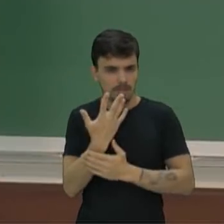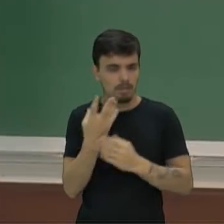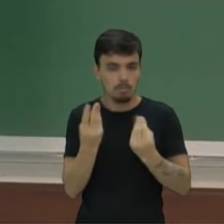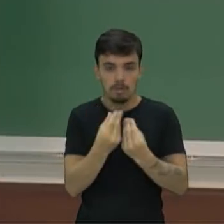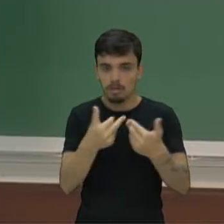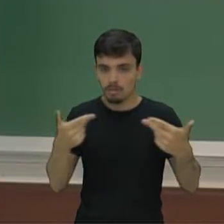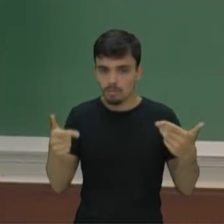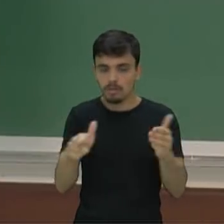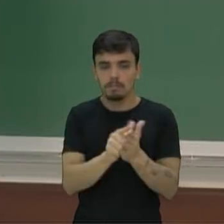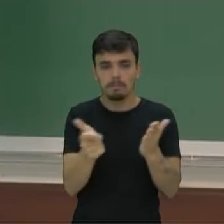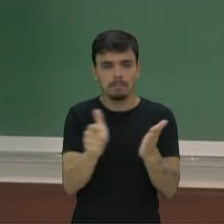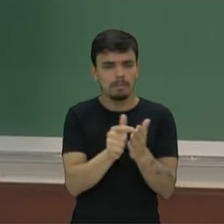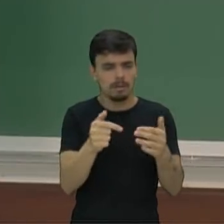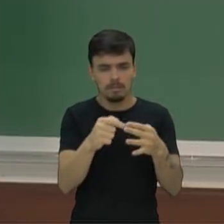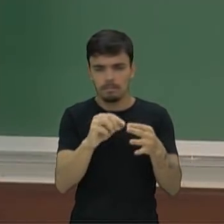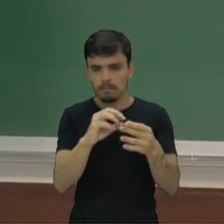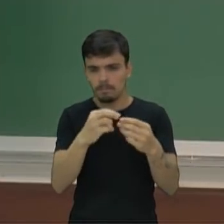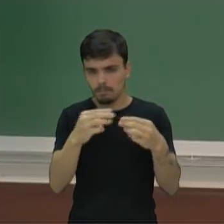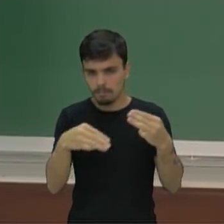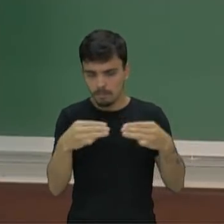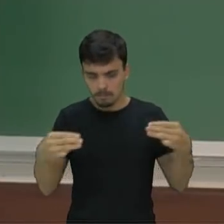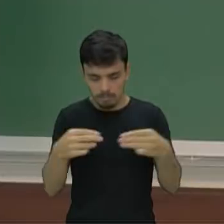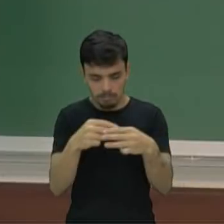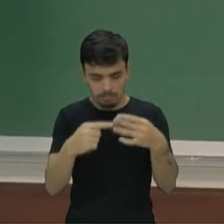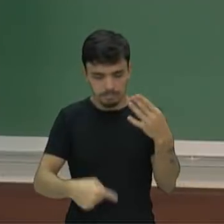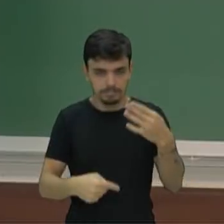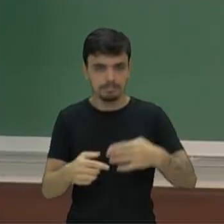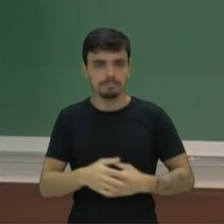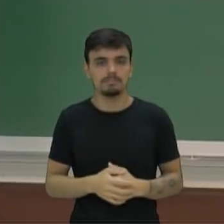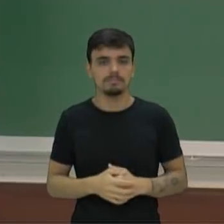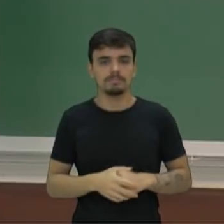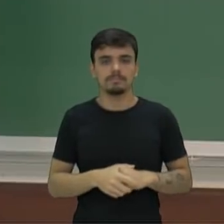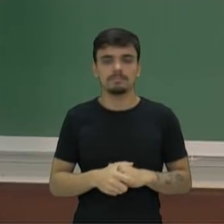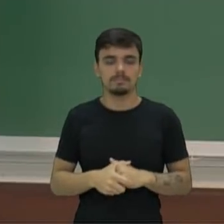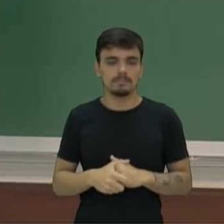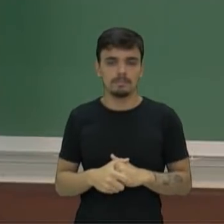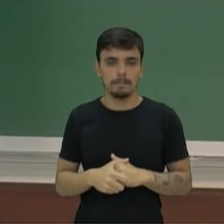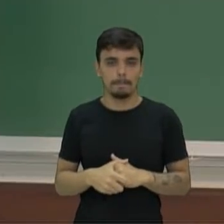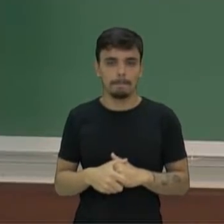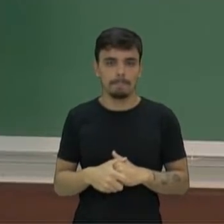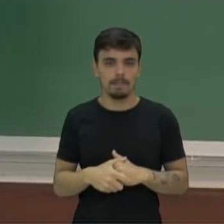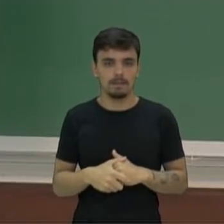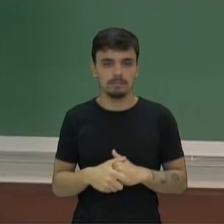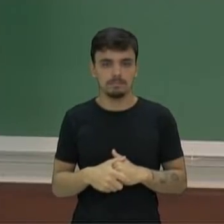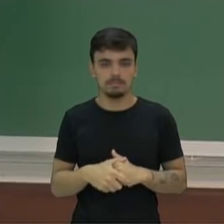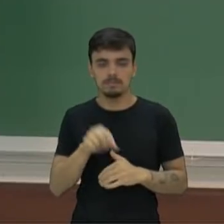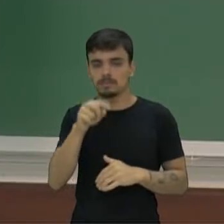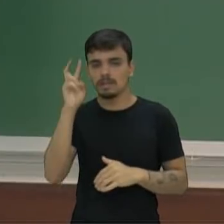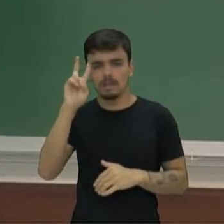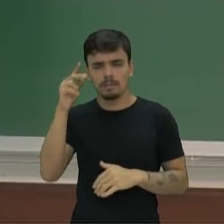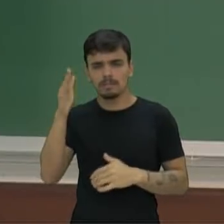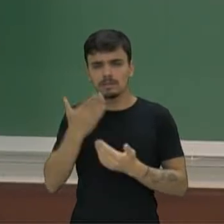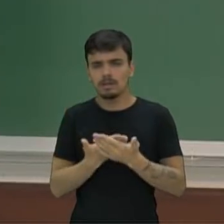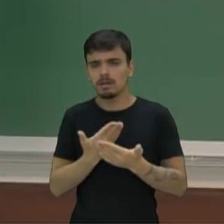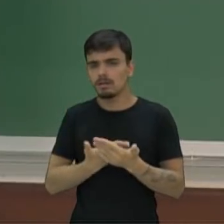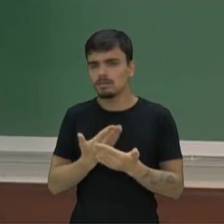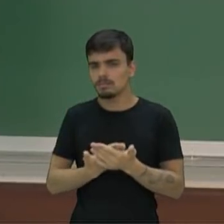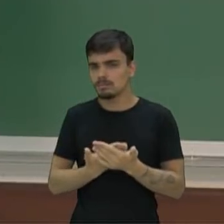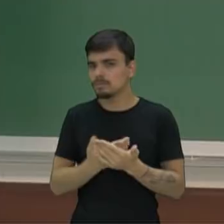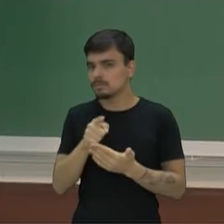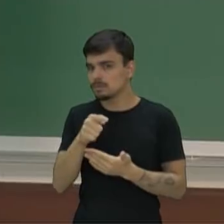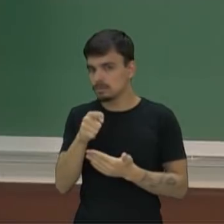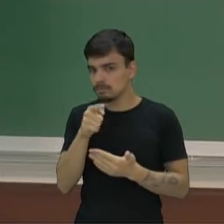O papel, o macarrão, vou parar aqui, senão vai estragar, vamos mudar a nossa aula para outro tema, não foi? Vocês lembram dessa aula? Eu perdi essa